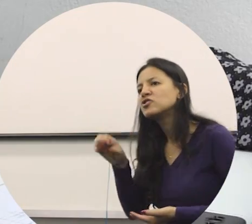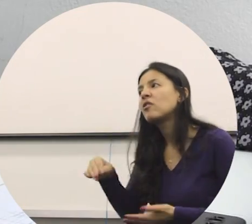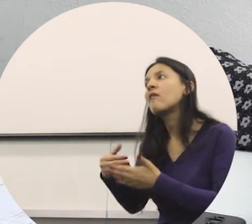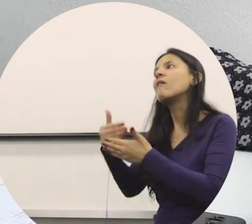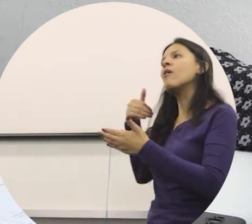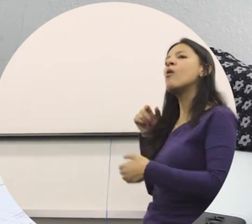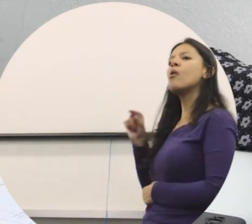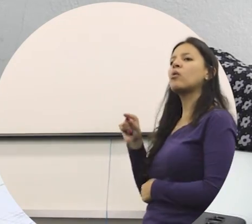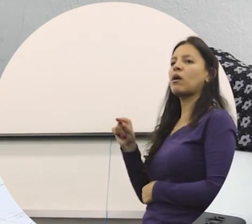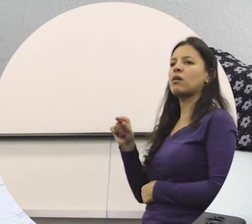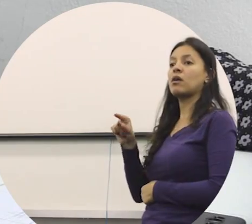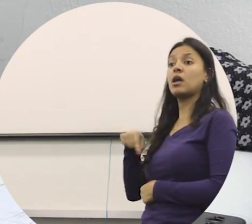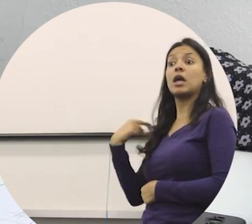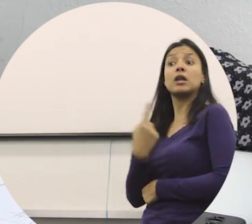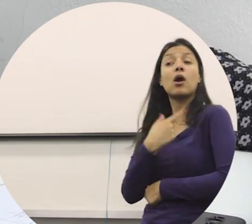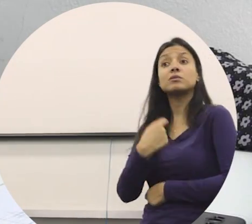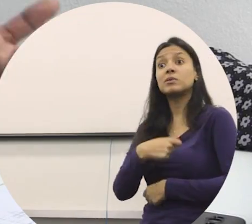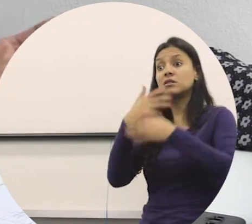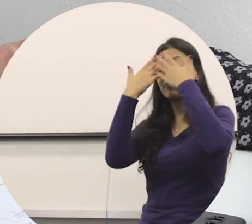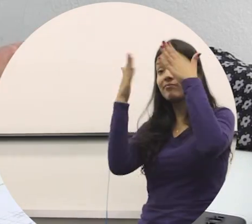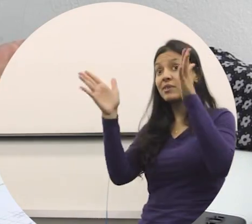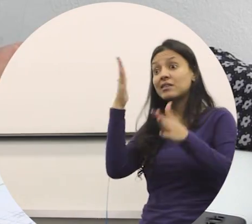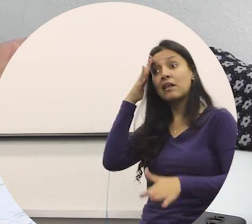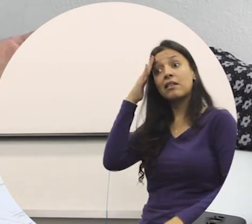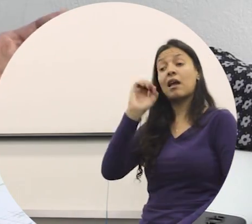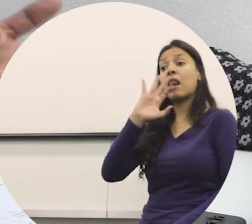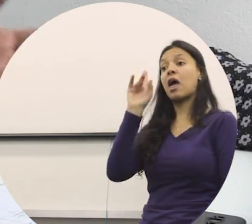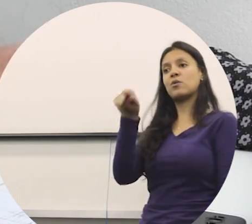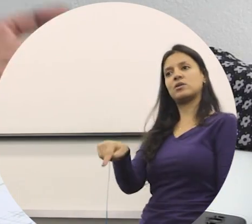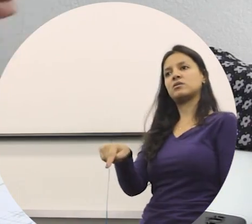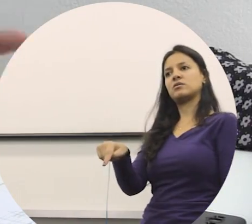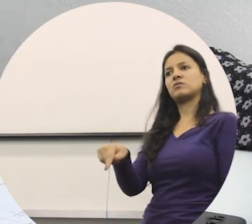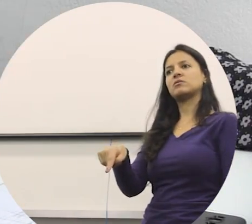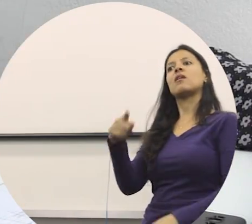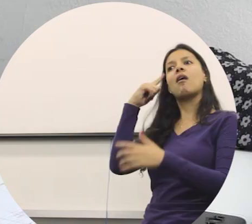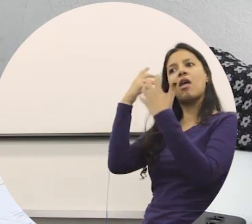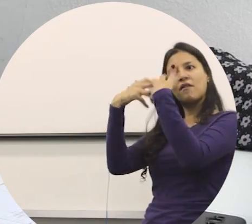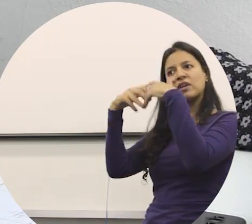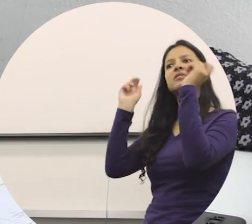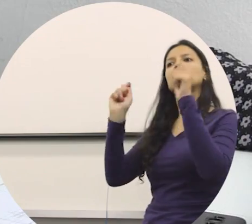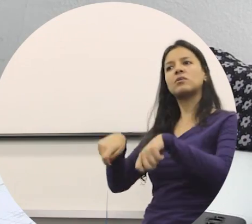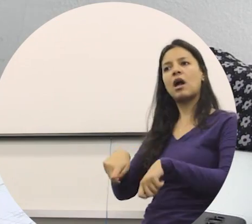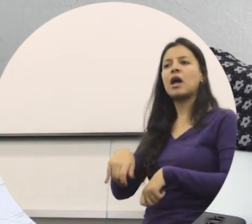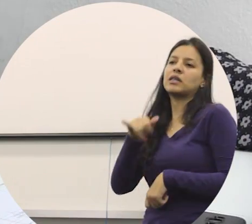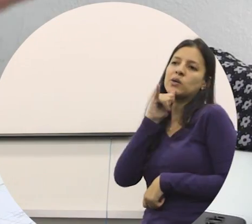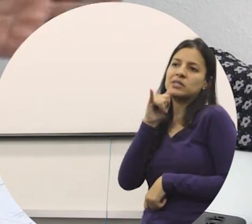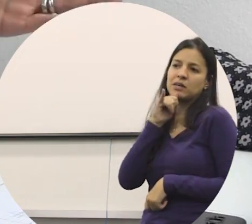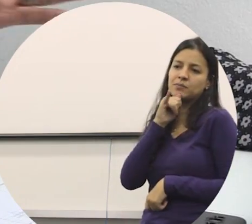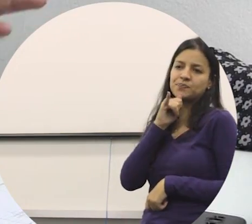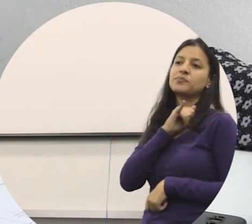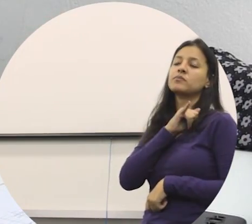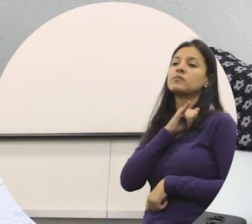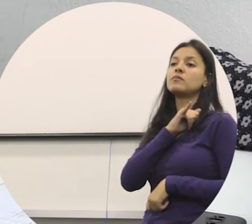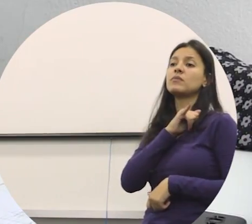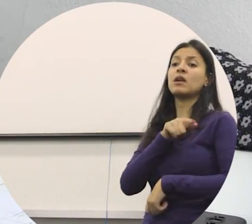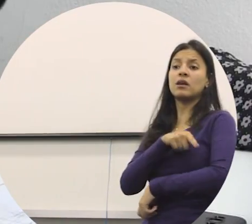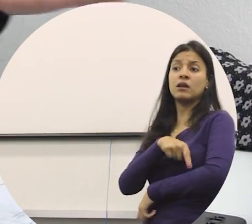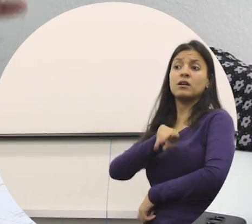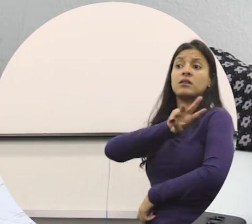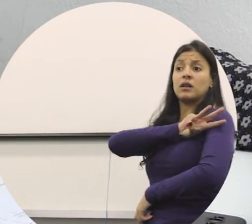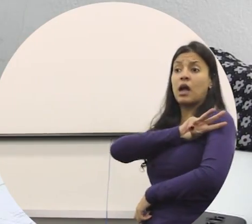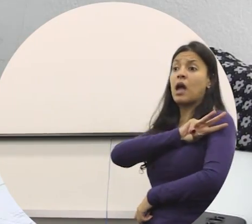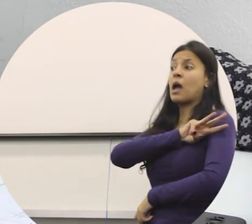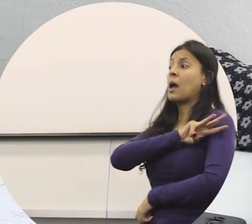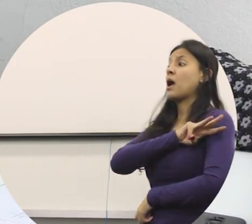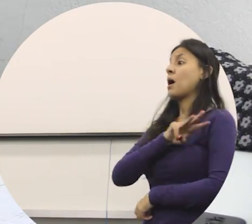esse movimento nosso hoje permite essa reflexão. Então, eu não posso pensar no final de ciclo sem pensar em processo